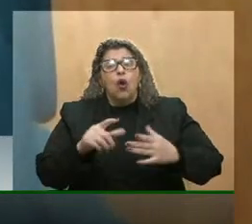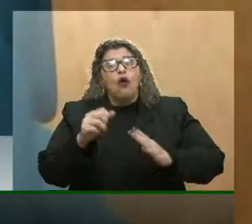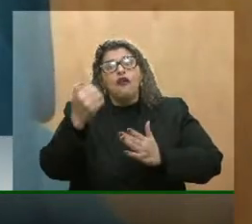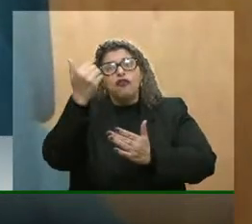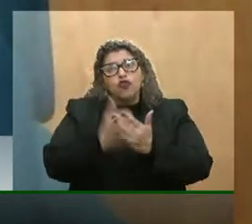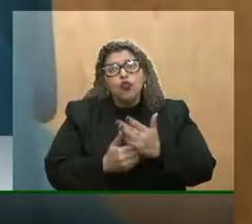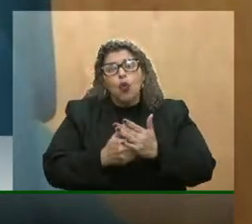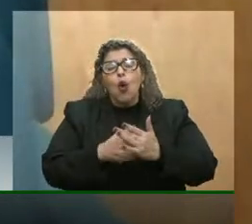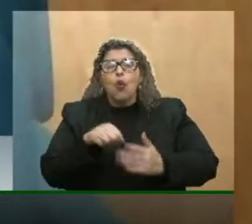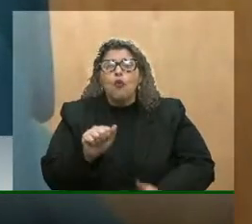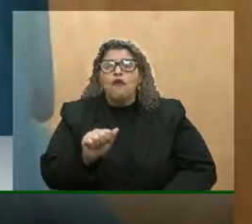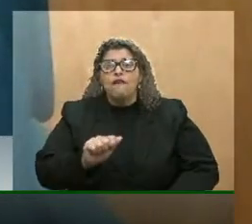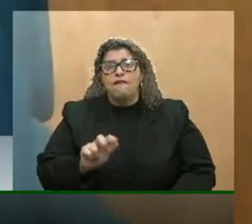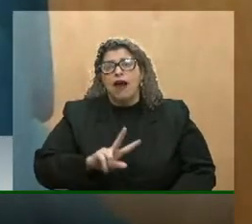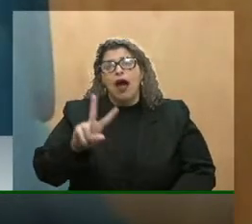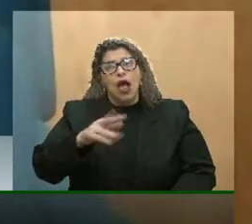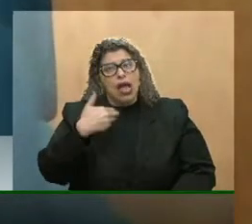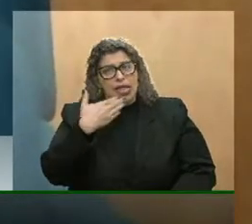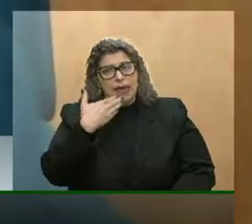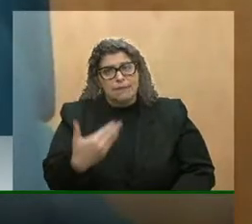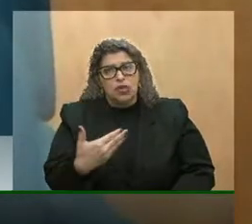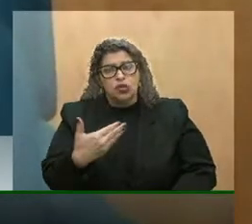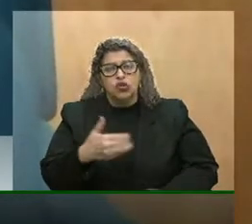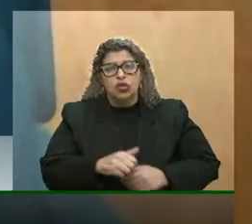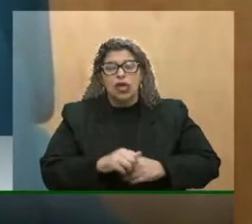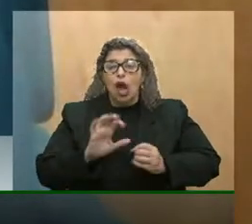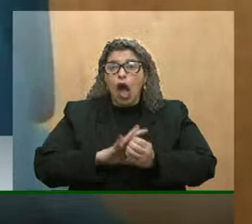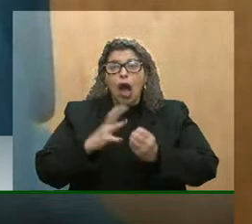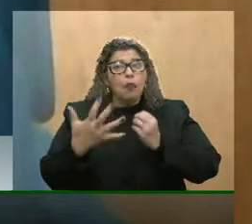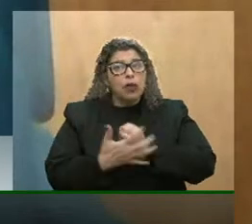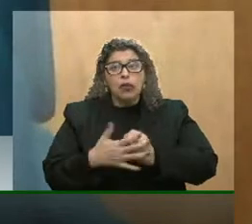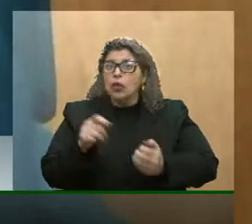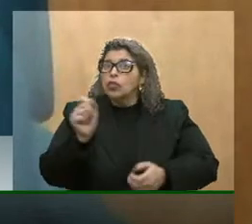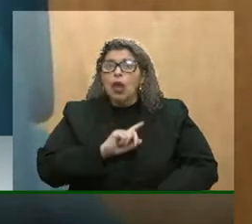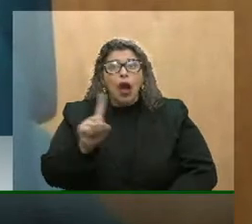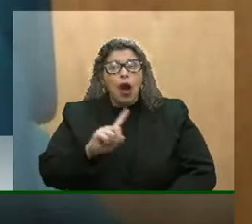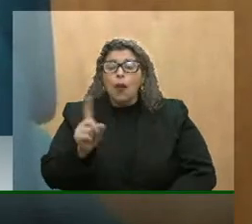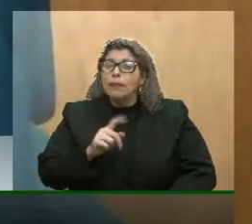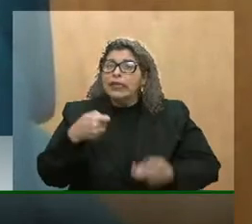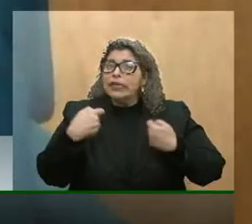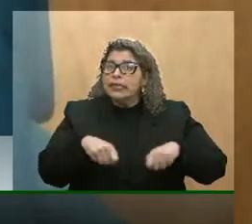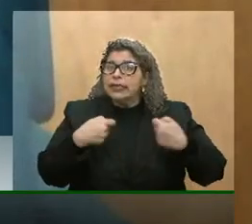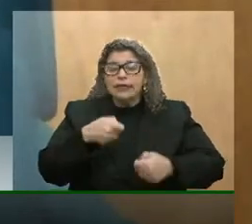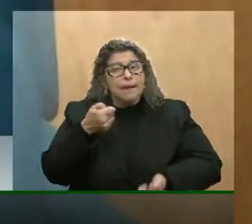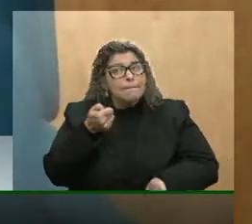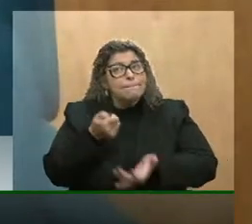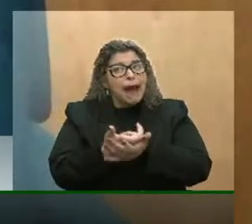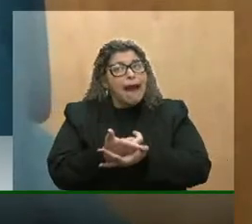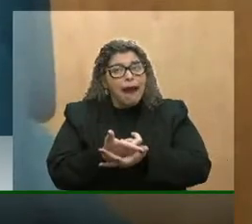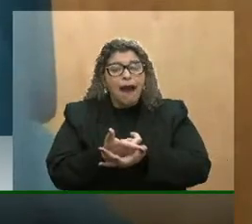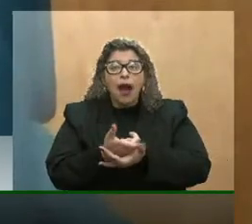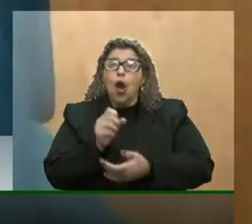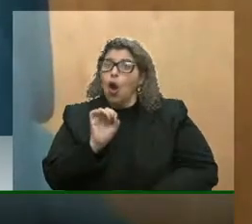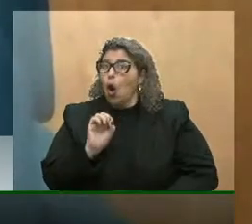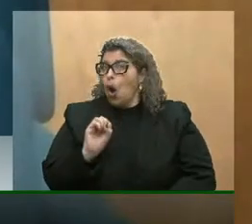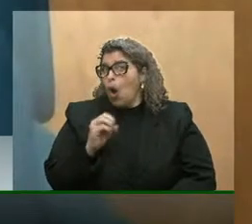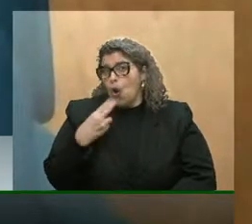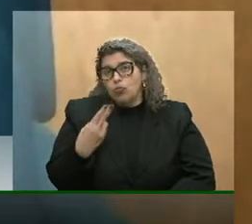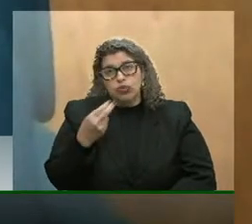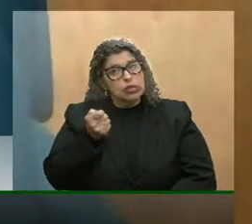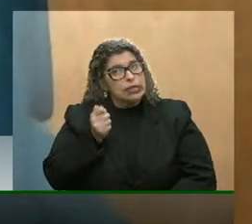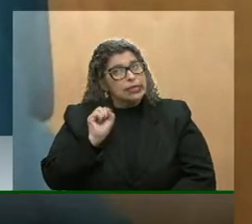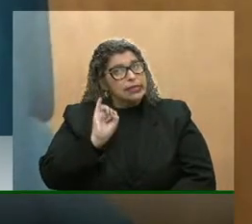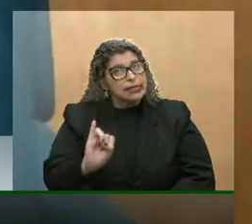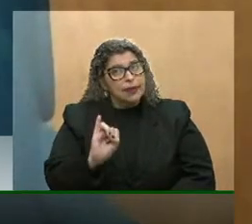valor e também, durante a pandemia, que não pague vistoria, que não faça e não pague. Se alguém pagou, colegas, que